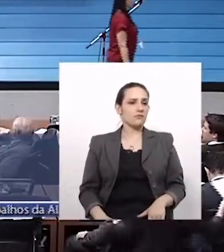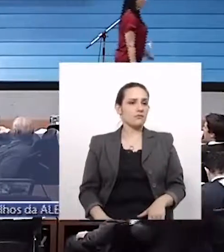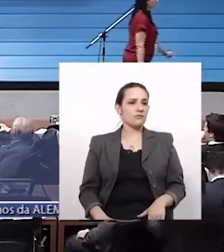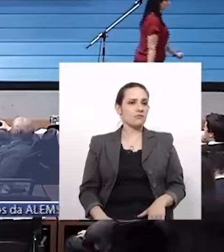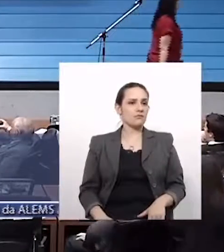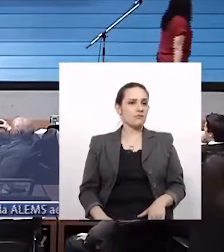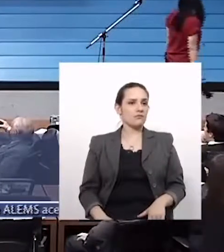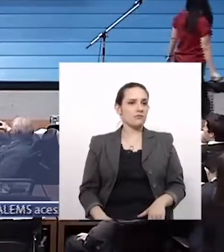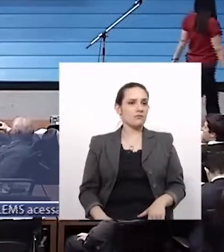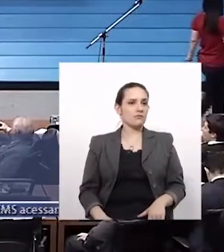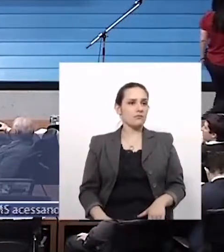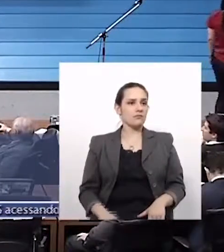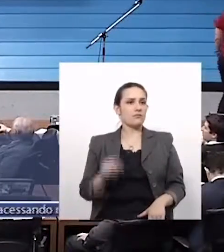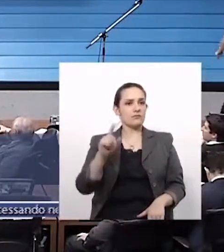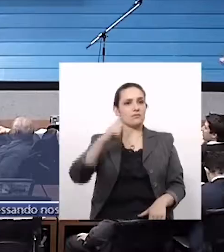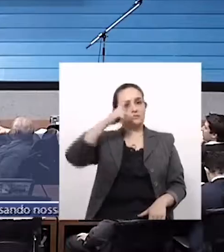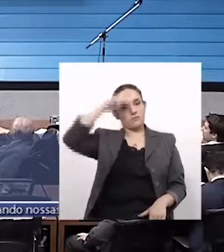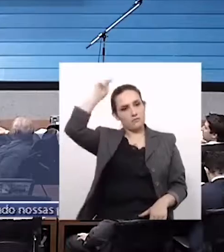Deputado Paulo Correia.